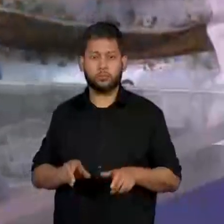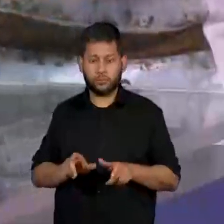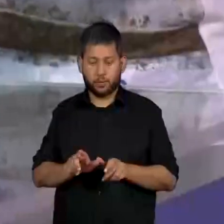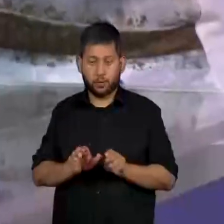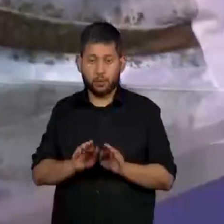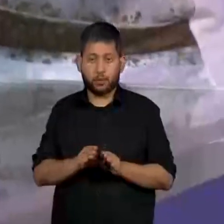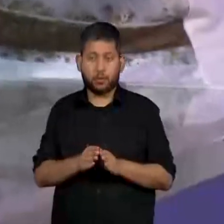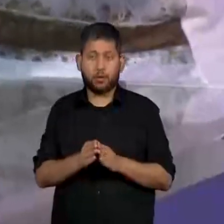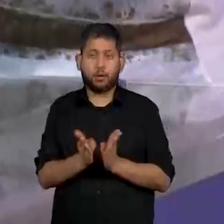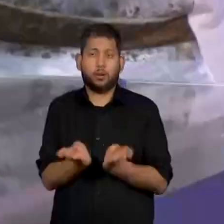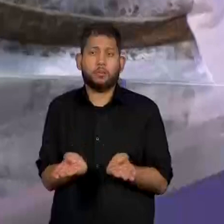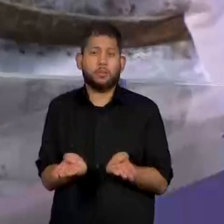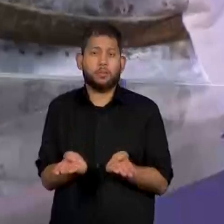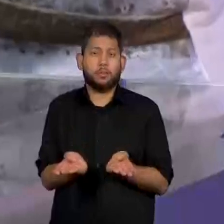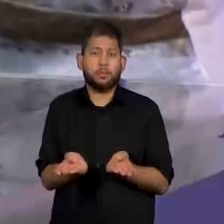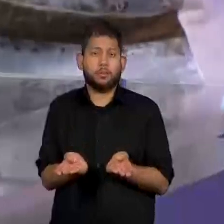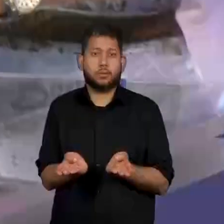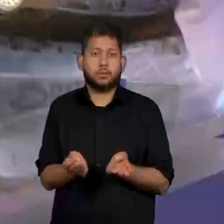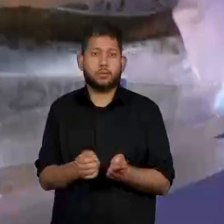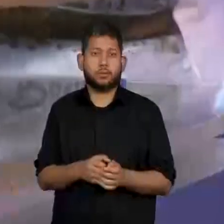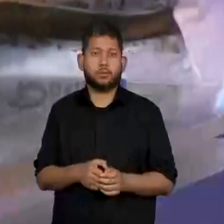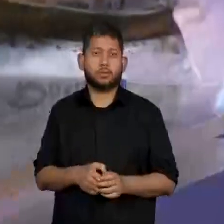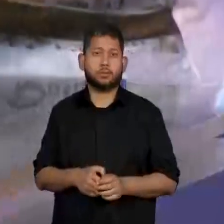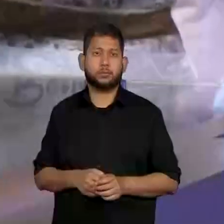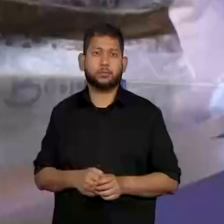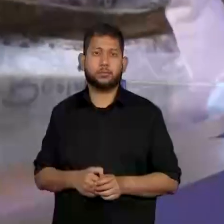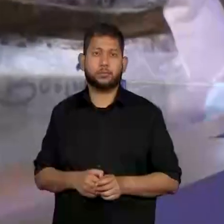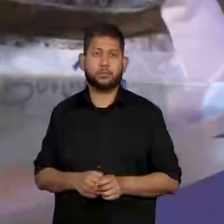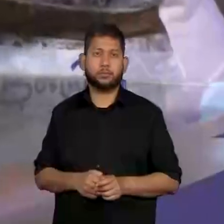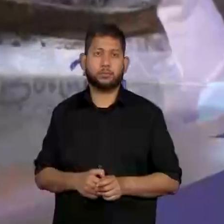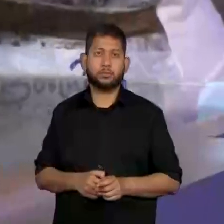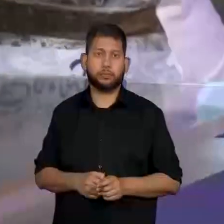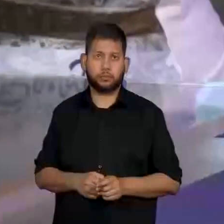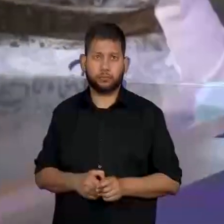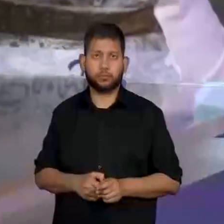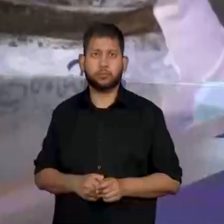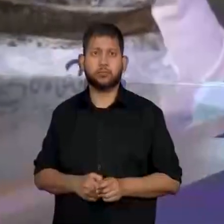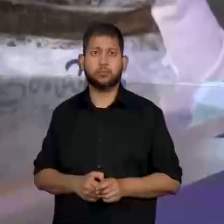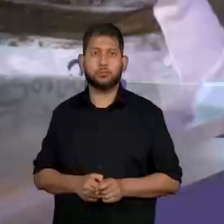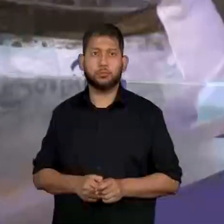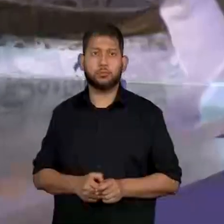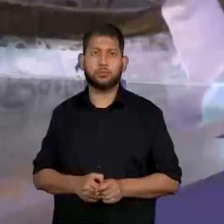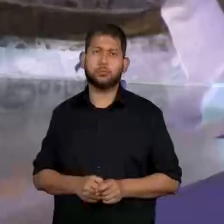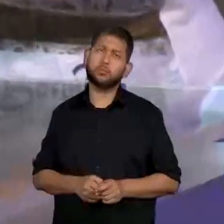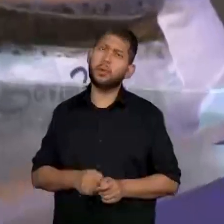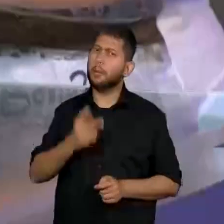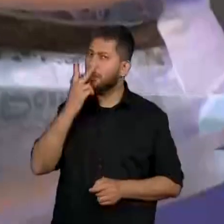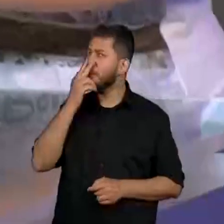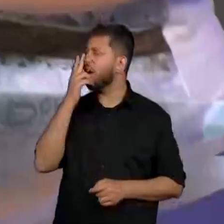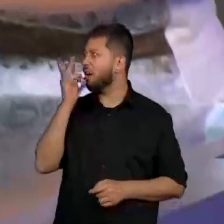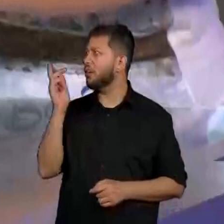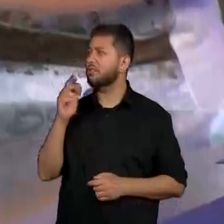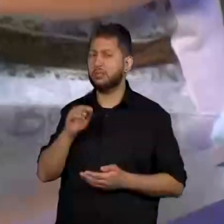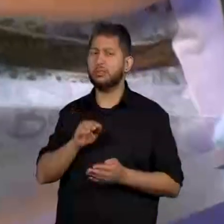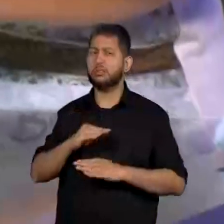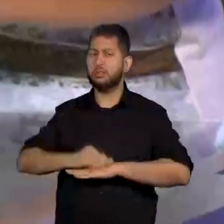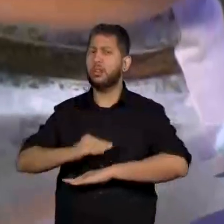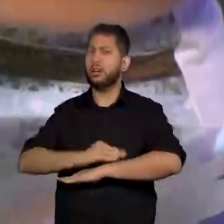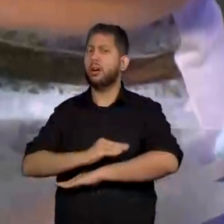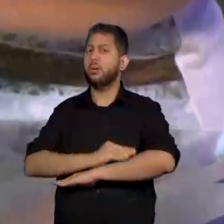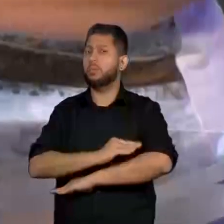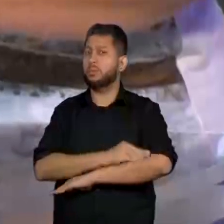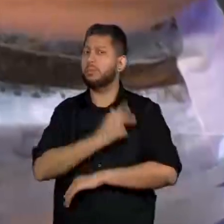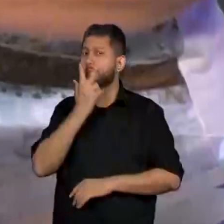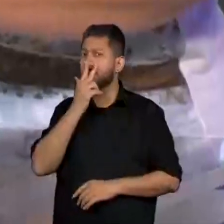um pouquinho temos aqui as patinhas de trás já aparece um sapo né pronto agora